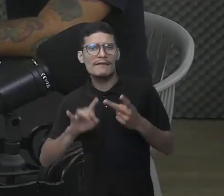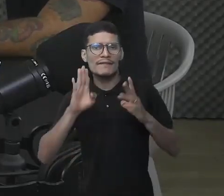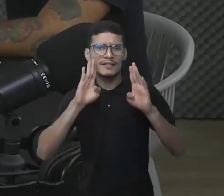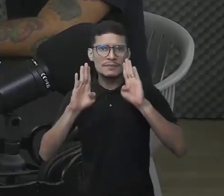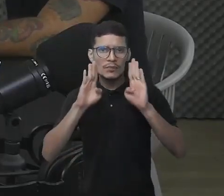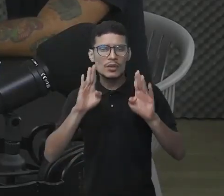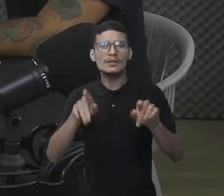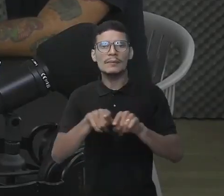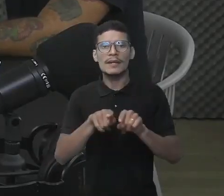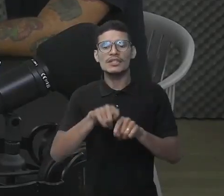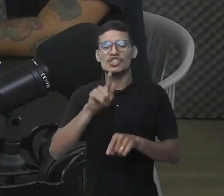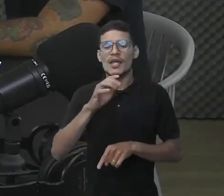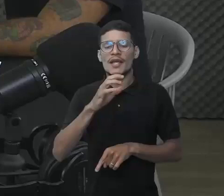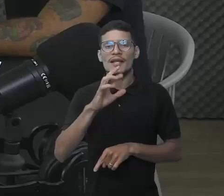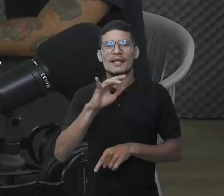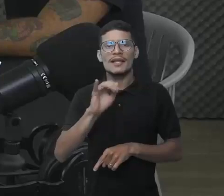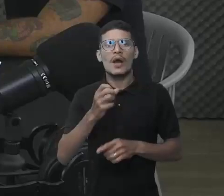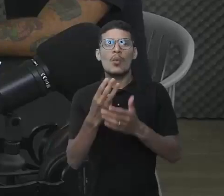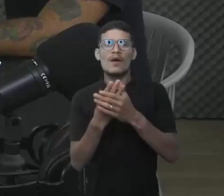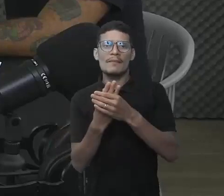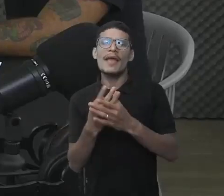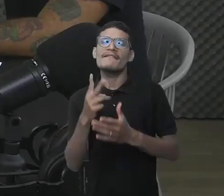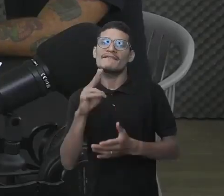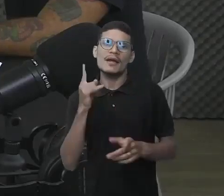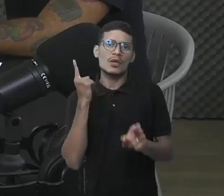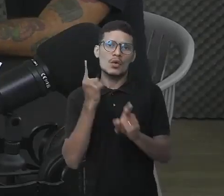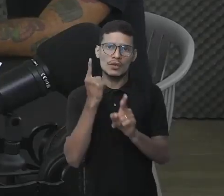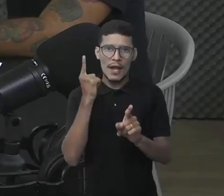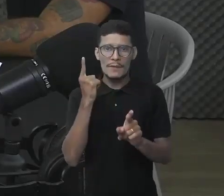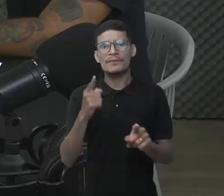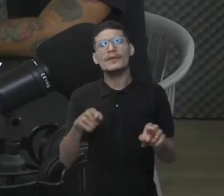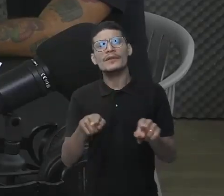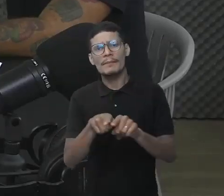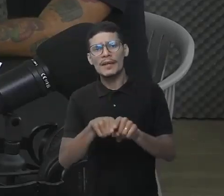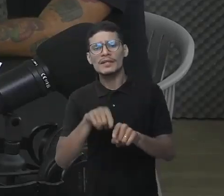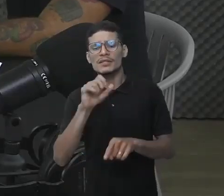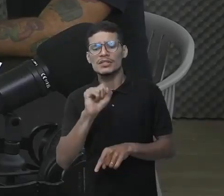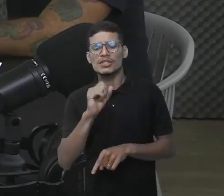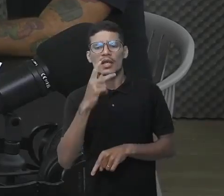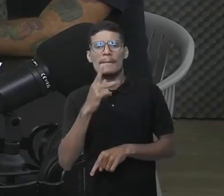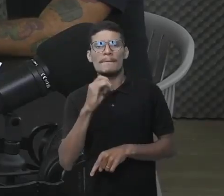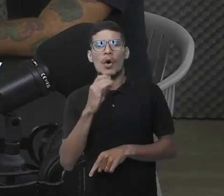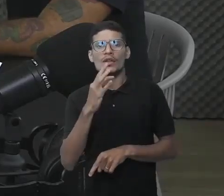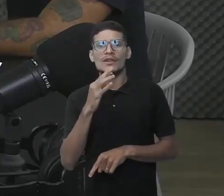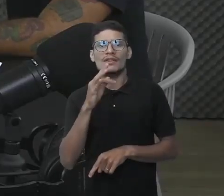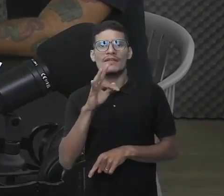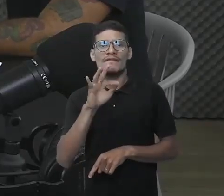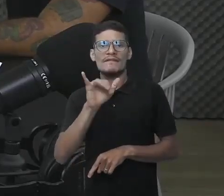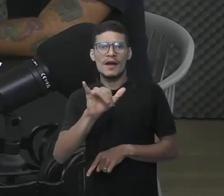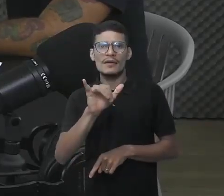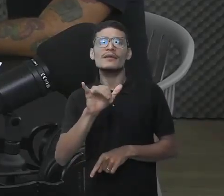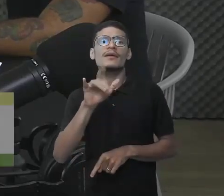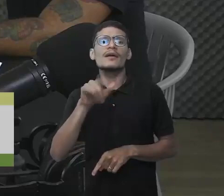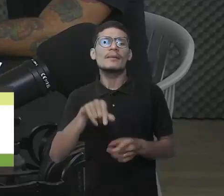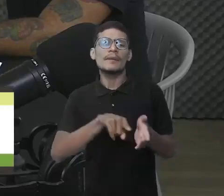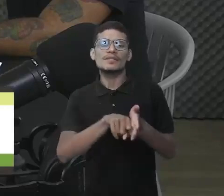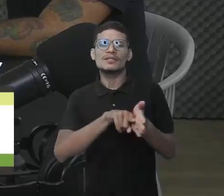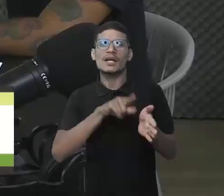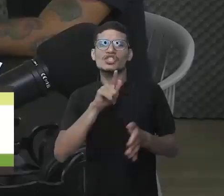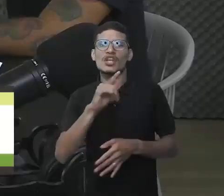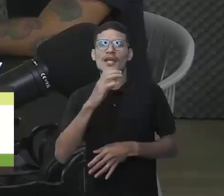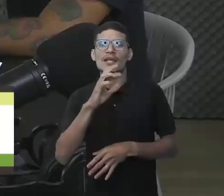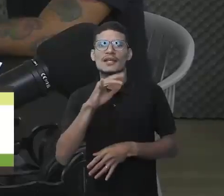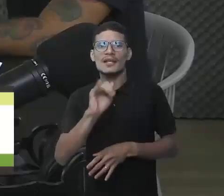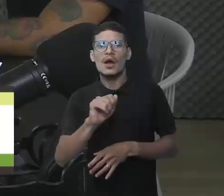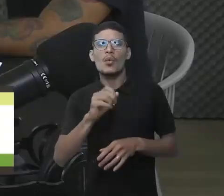GCRIA UFPE. GCRIA UFPE, que vai nos achar. E Spotify também, né? Só é colocar lá GCRIA UFPE, que localiza